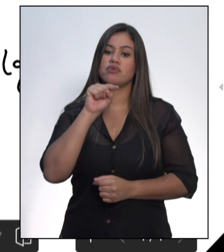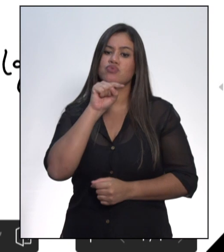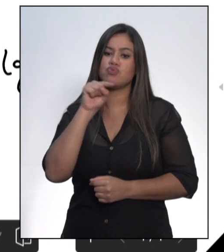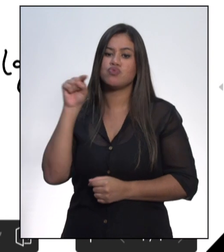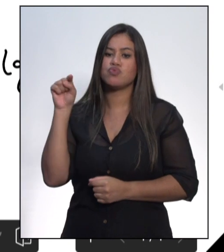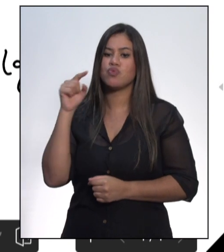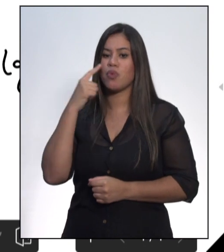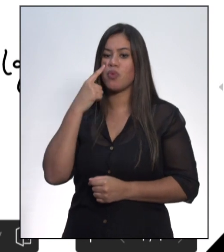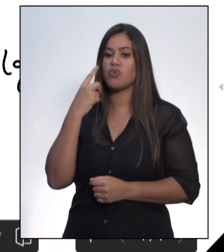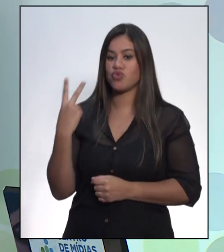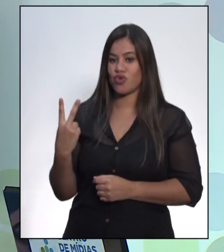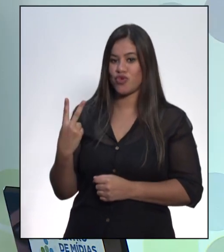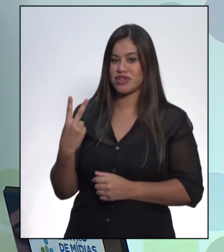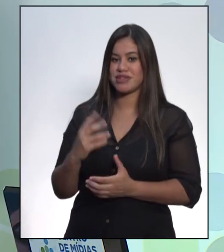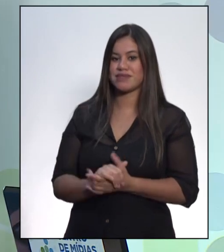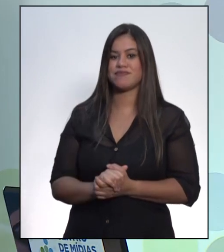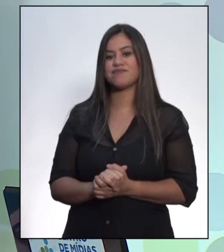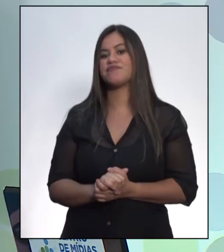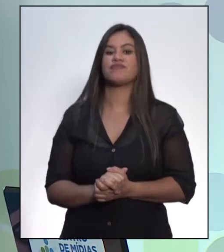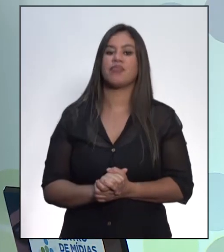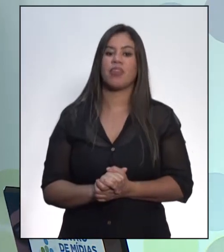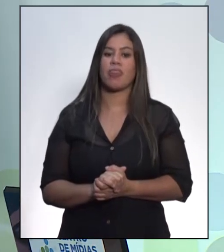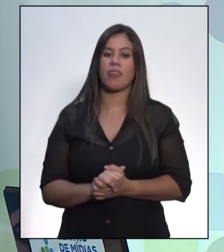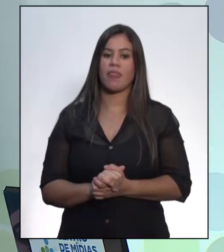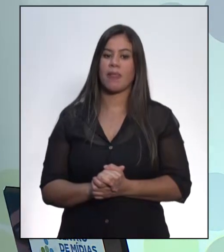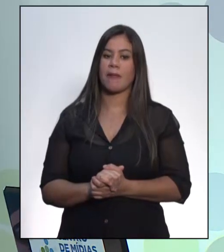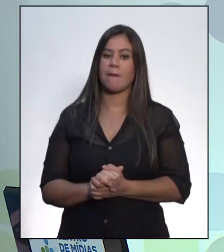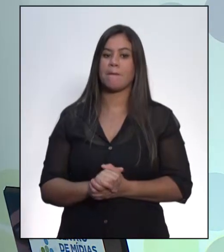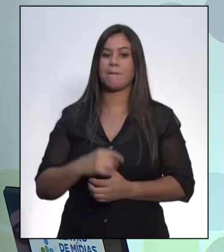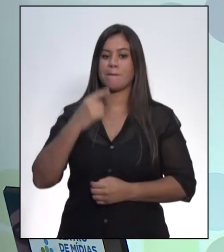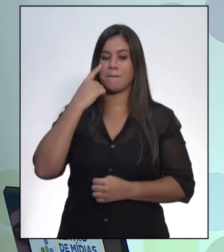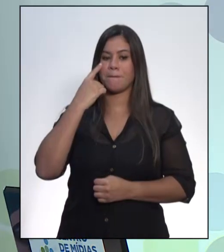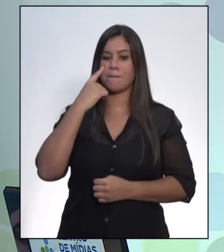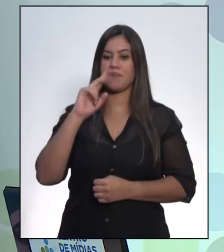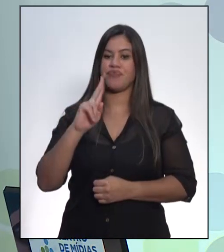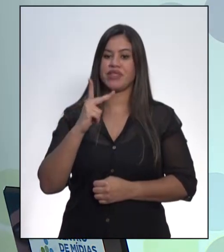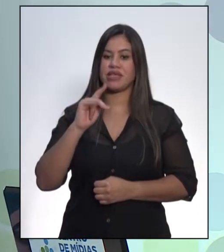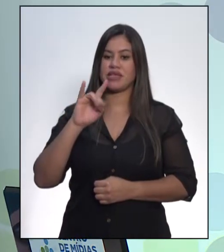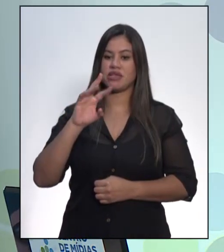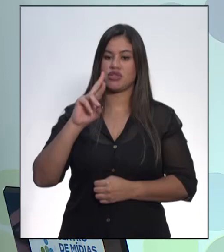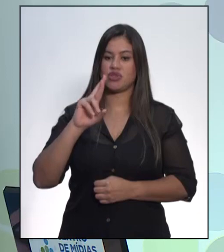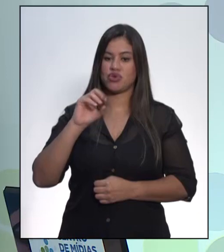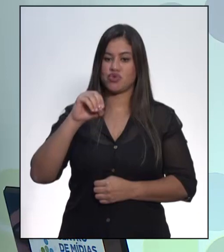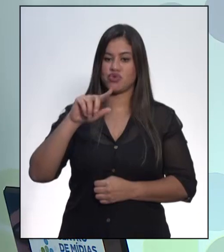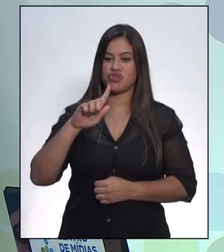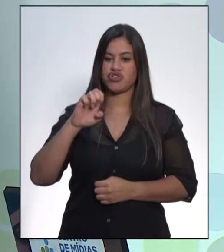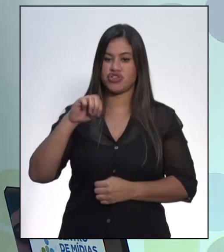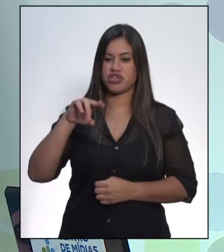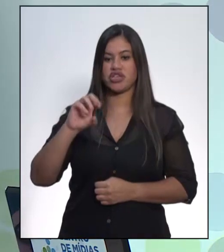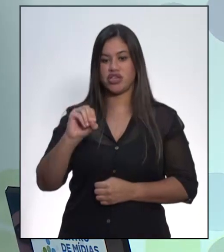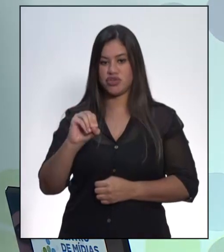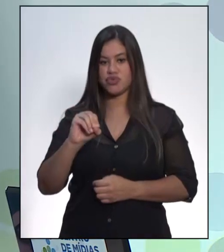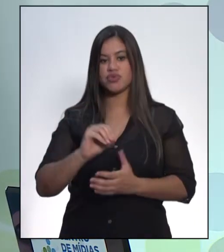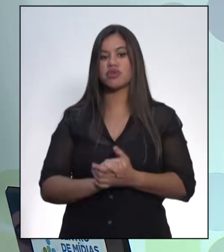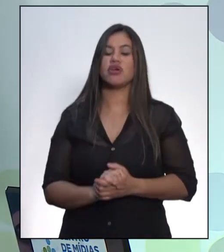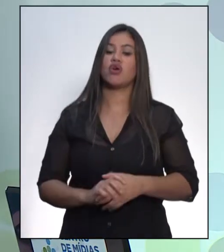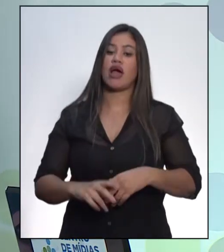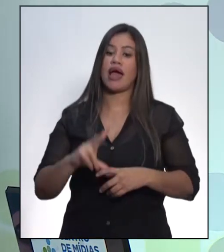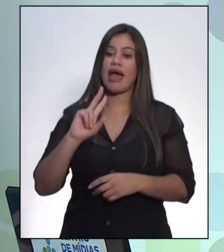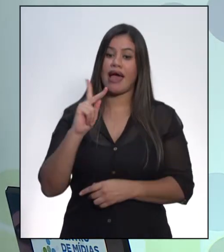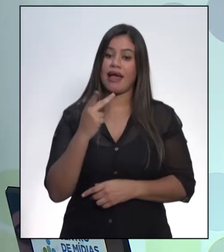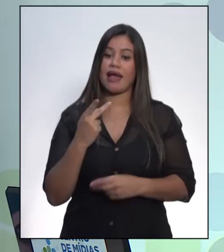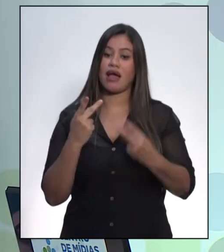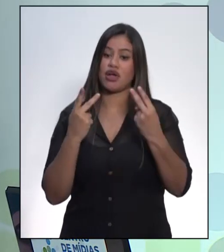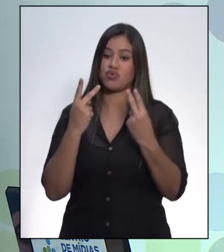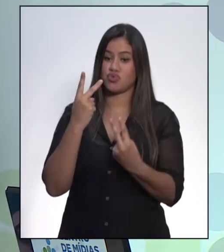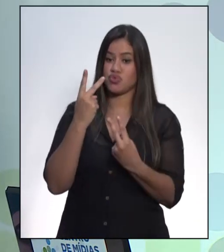O próximo é o meu hidrogênio. Se eu olhar no reagente, H2, então eu tenho 2 hidrogênios. Eu vou ter que fazer